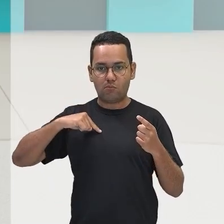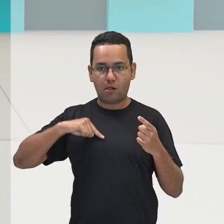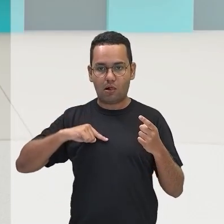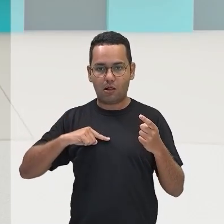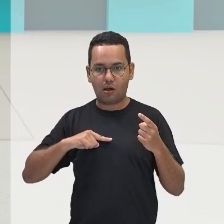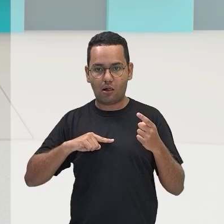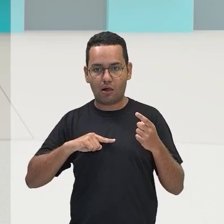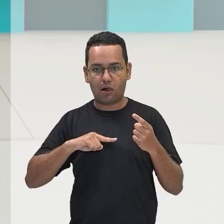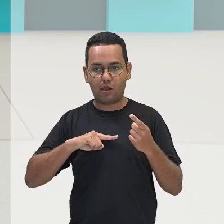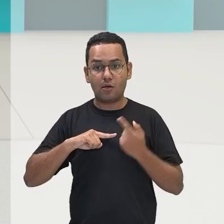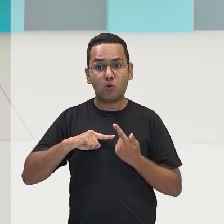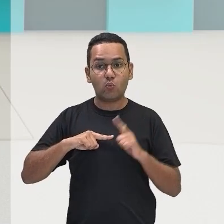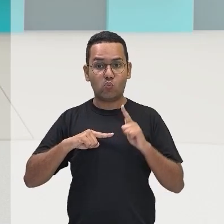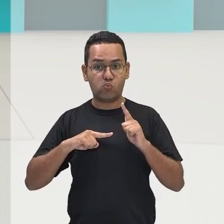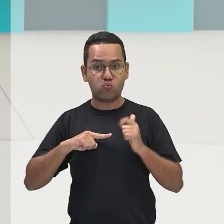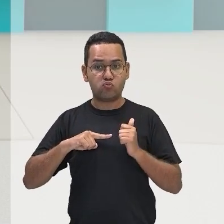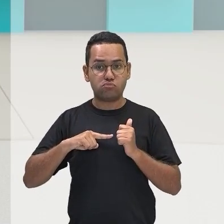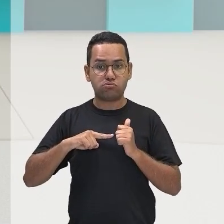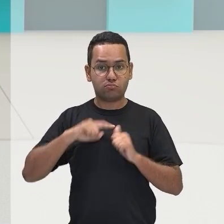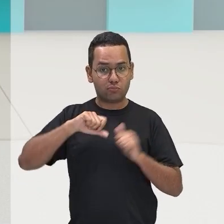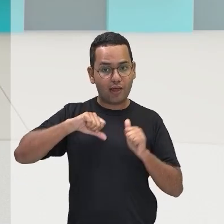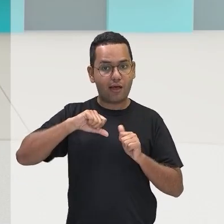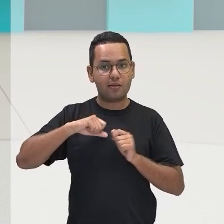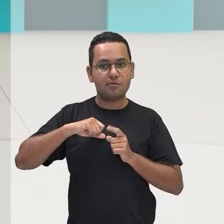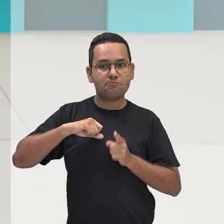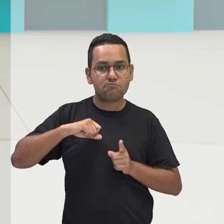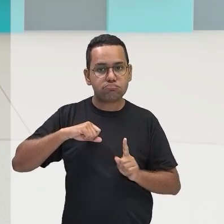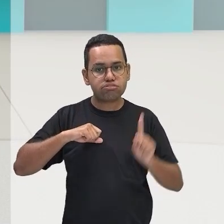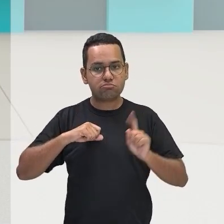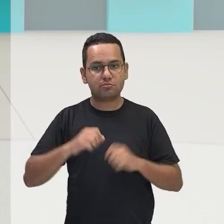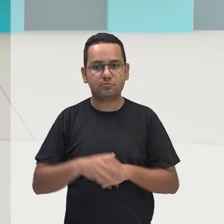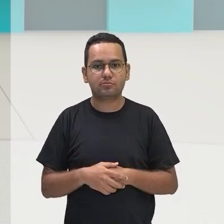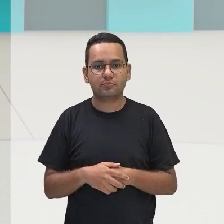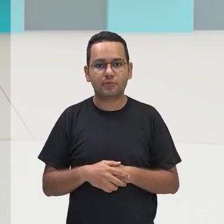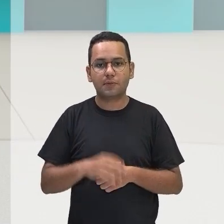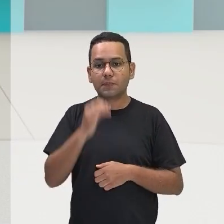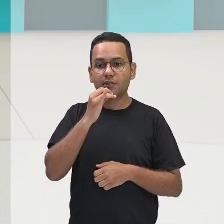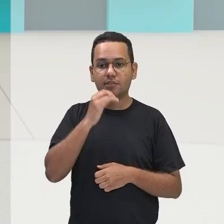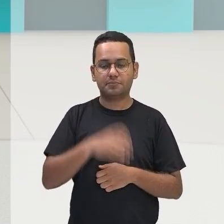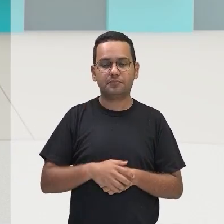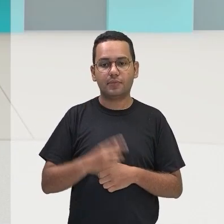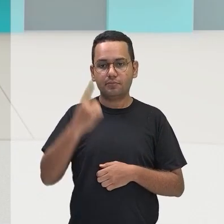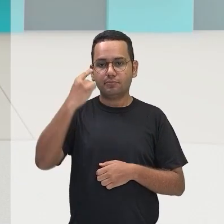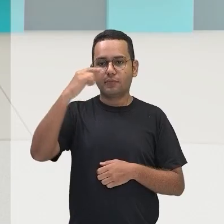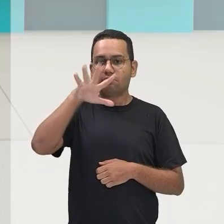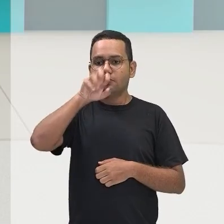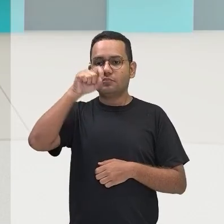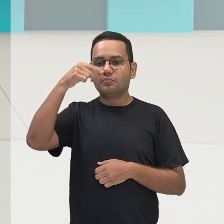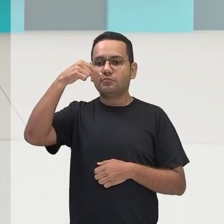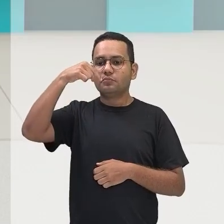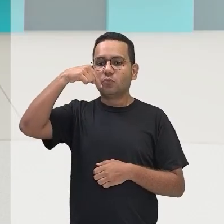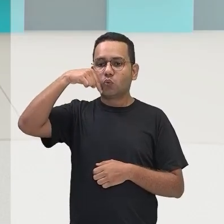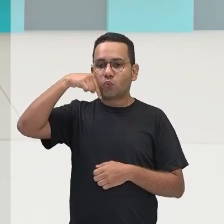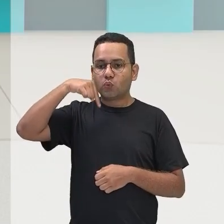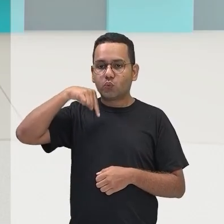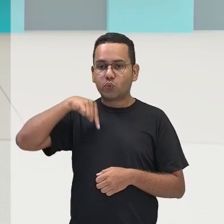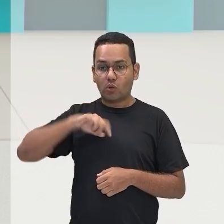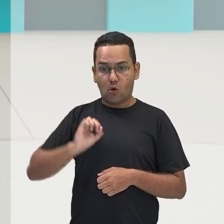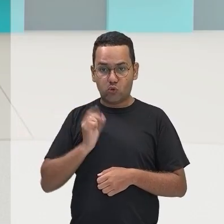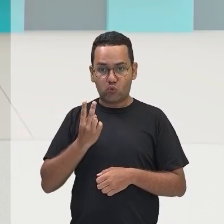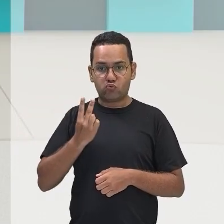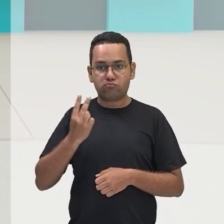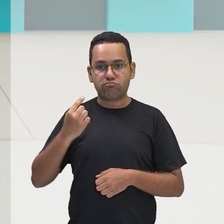anteriormente. O sangue vai para lá, pega o oxigênio e volta, né? Ele vai o